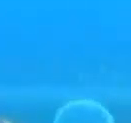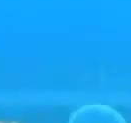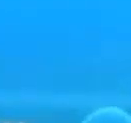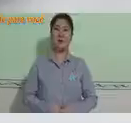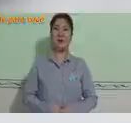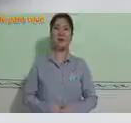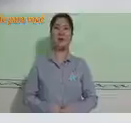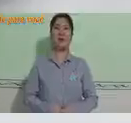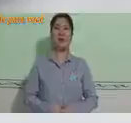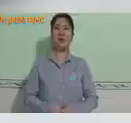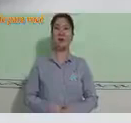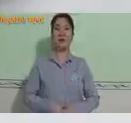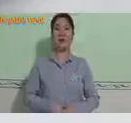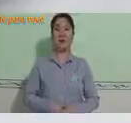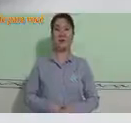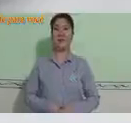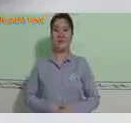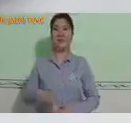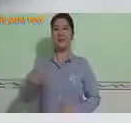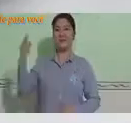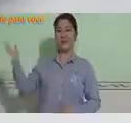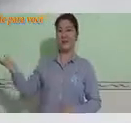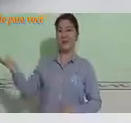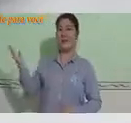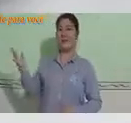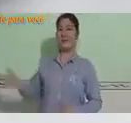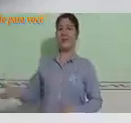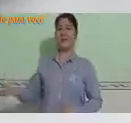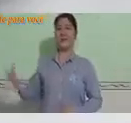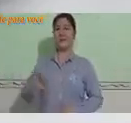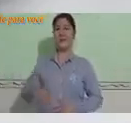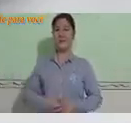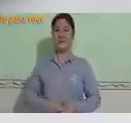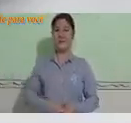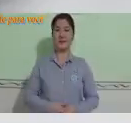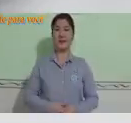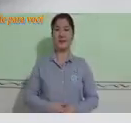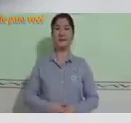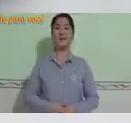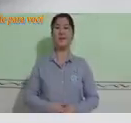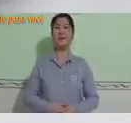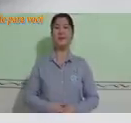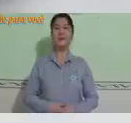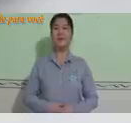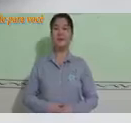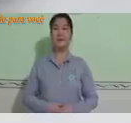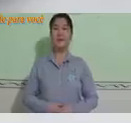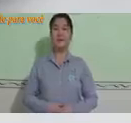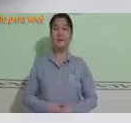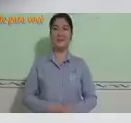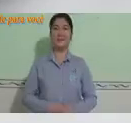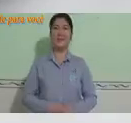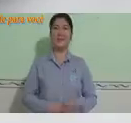o dispositivo intrauterino vírgula conhecido popularmente como de ouvir culé acento agudo o mm é acento